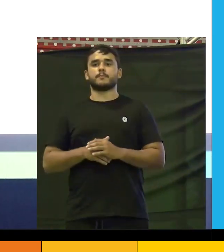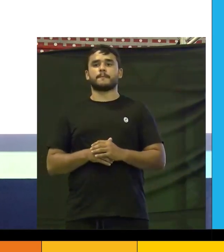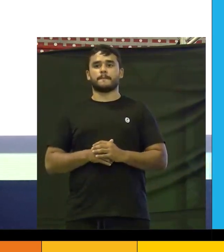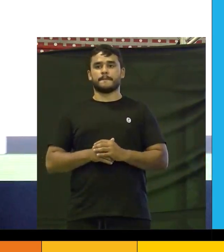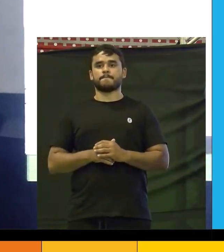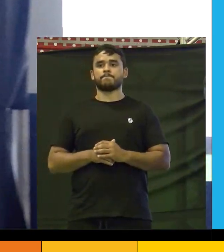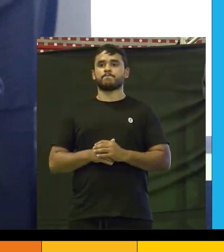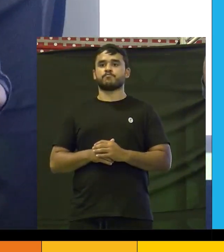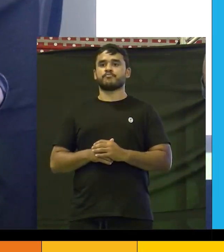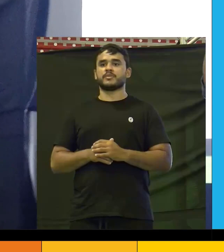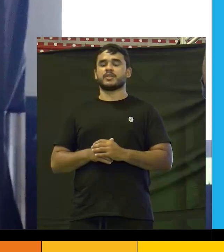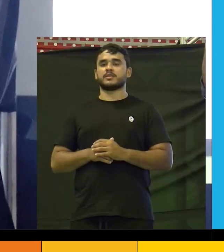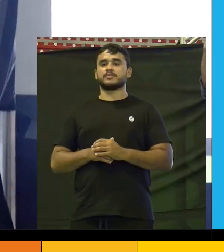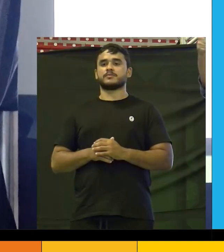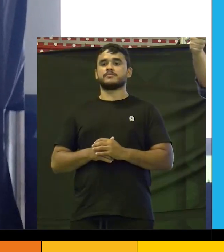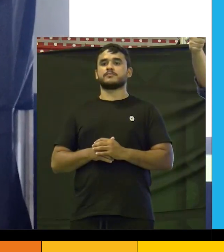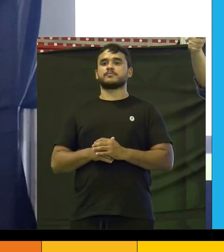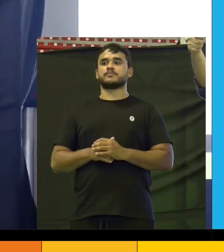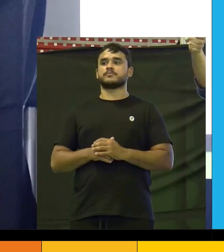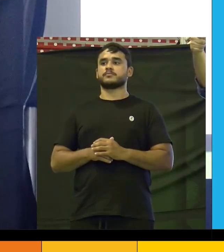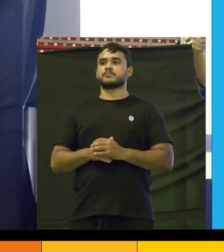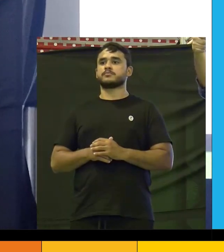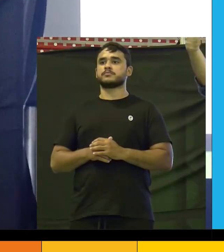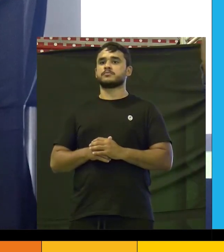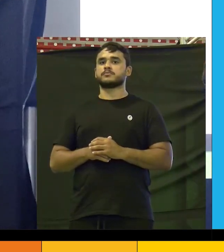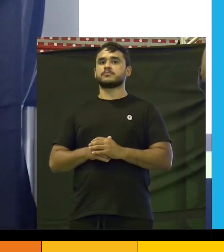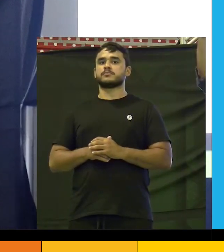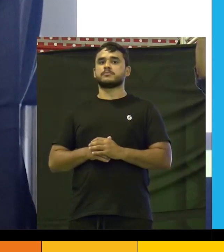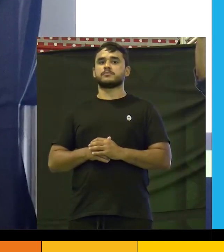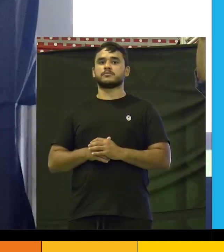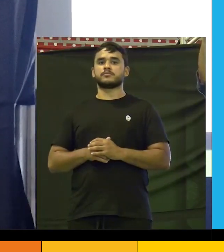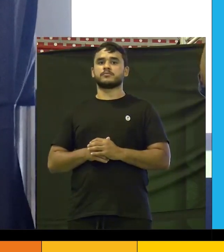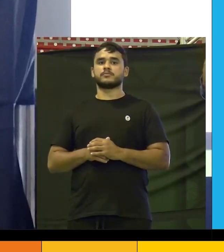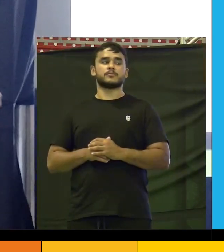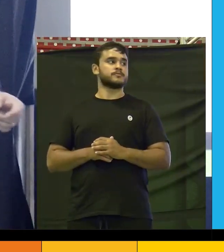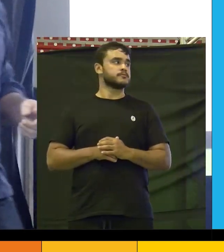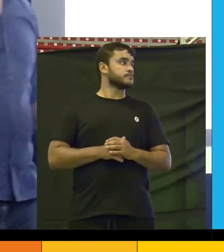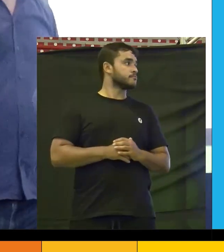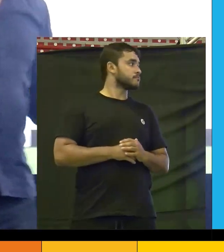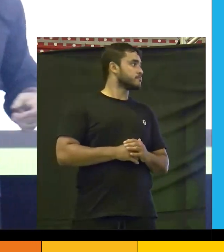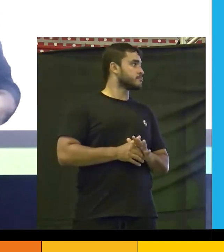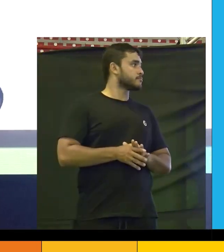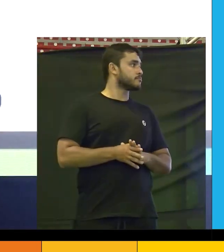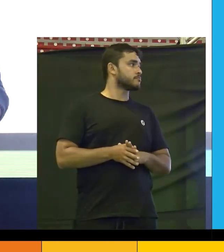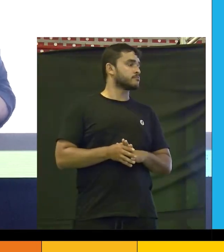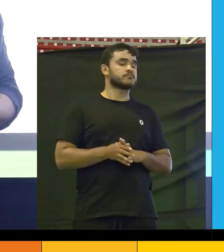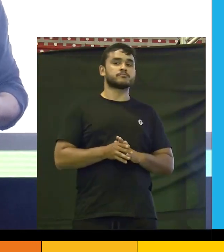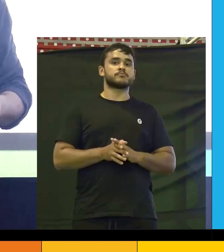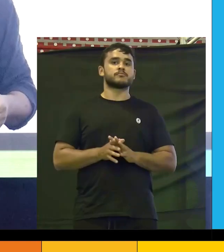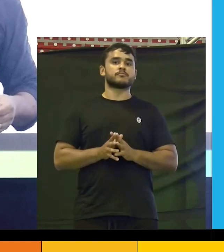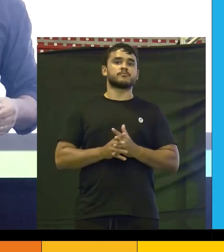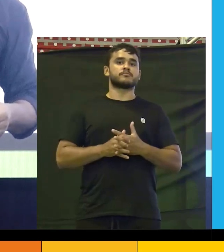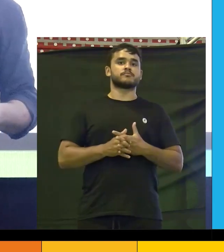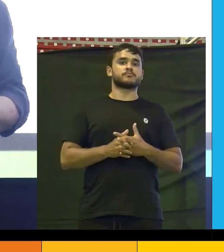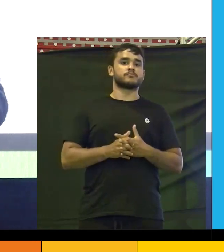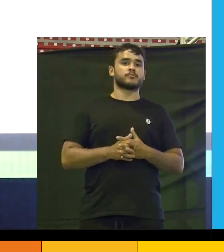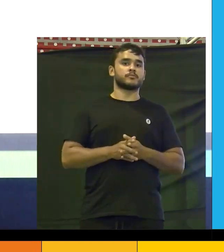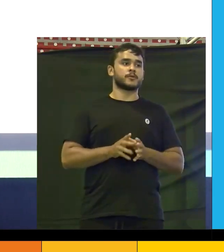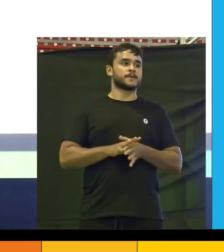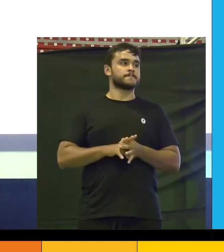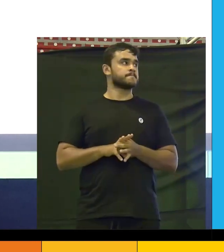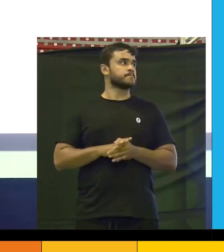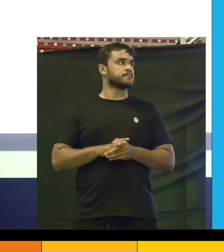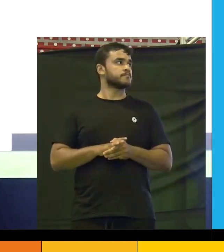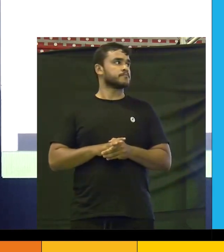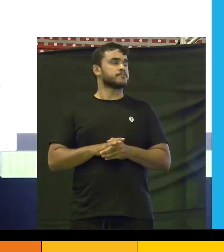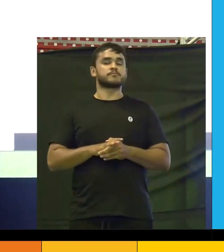Tá ok aí, gente? Dê só um feedback. Não tem a 15ª aí? Eu acho que ela